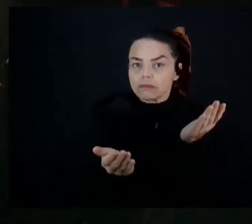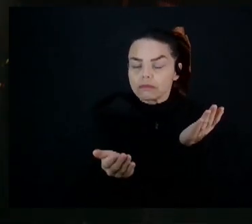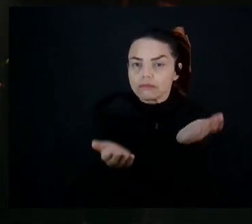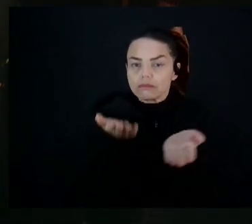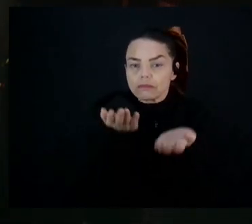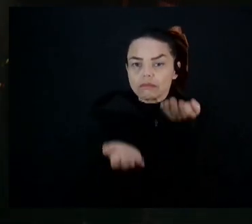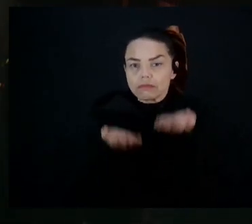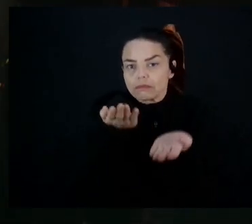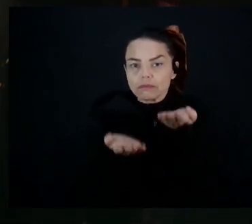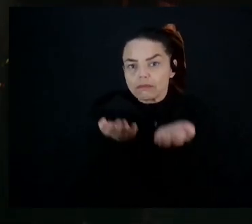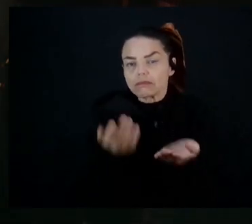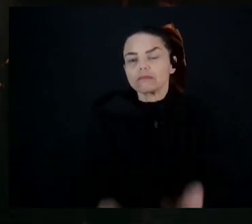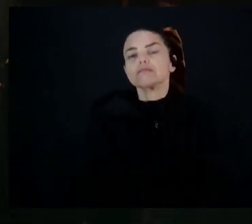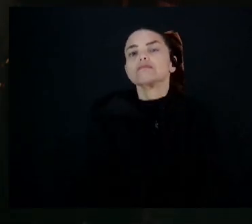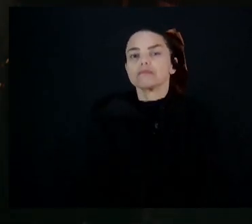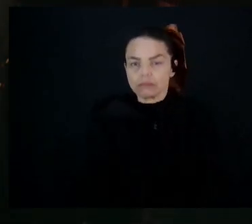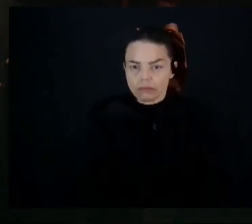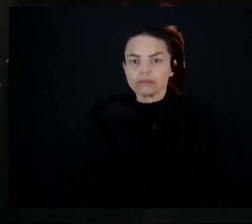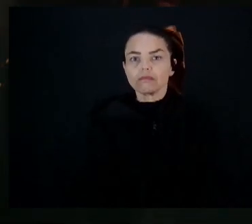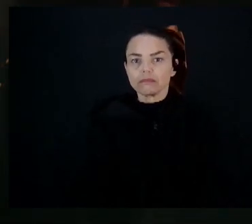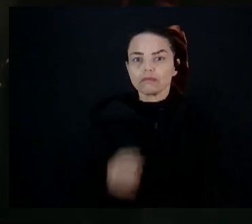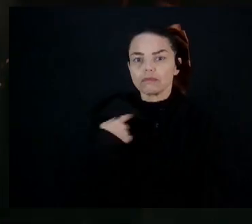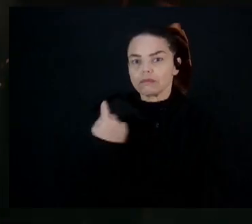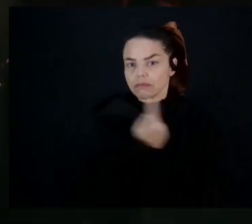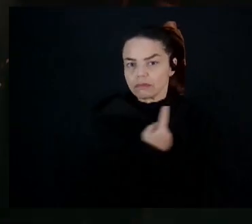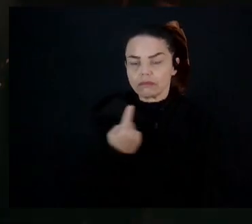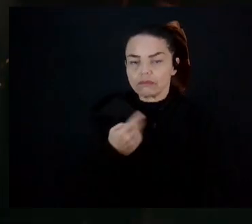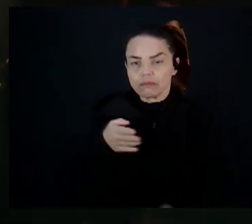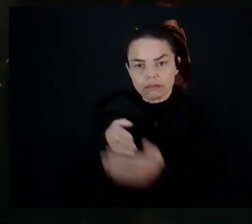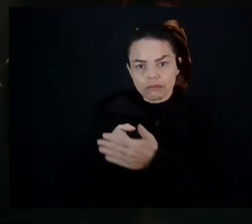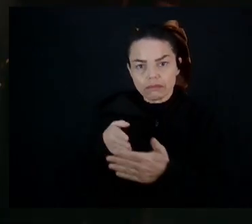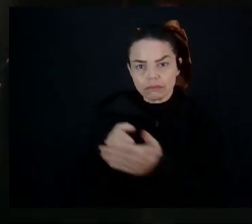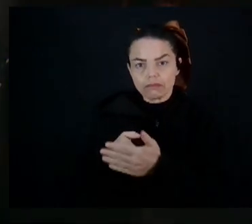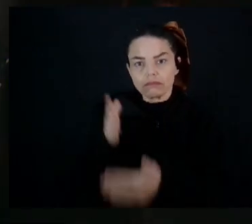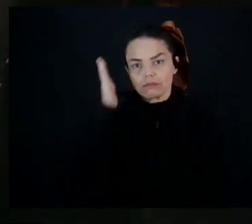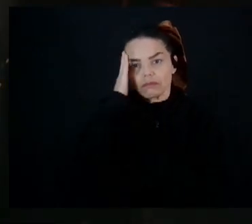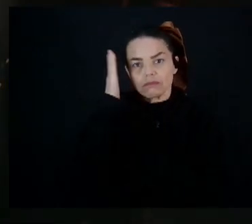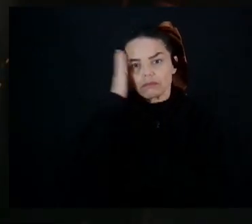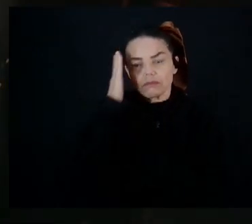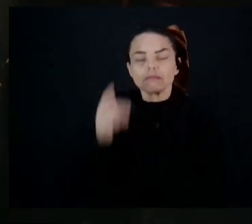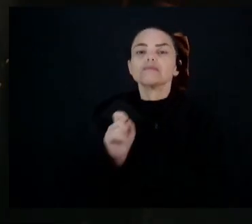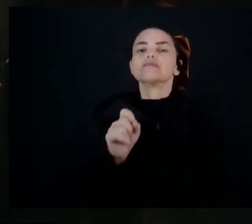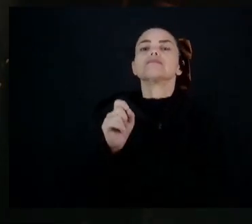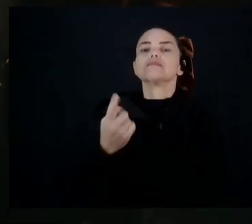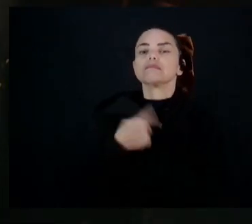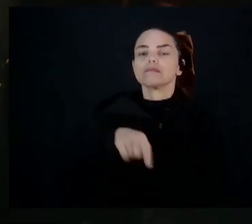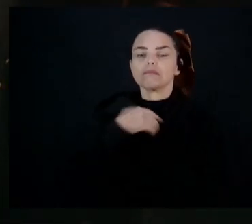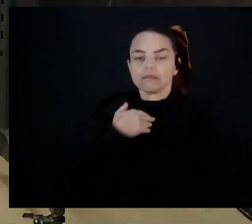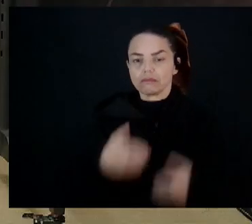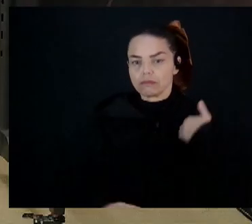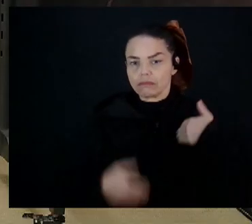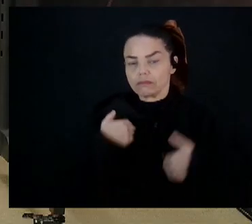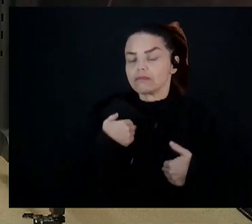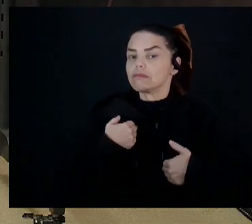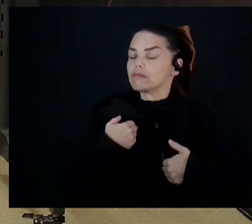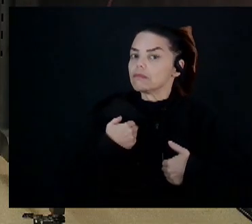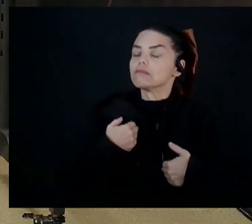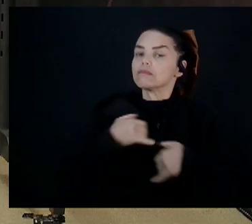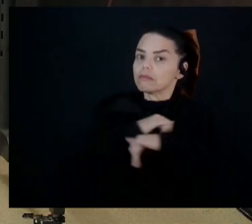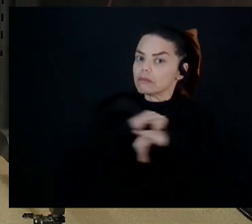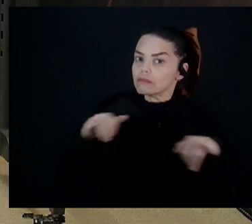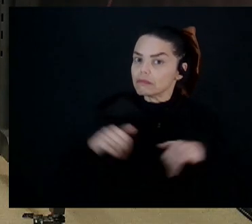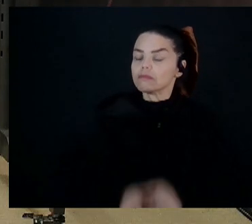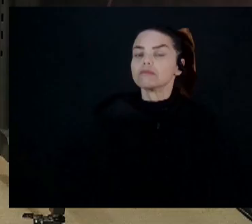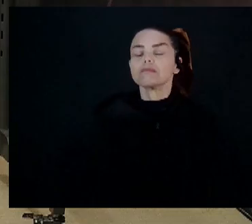de estabelecer o nosso limite, de entender o que o nosso corpo está dizendo? E aí o corpo diz